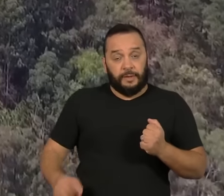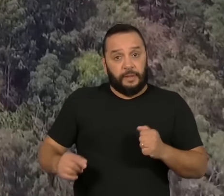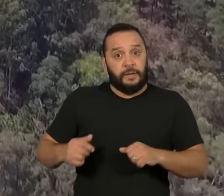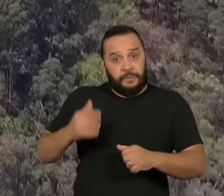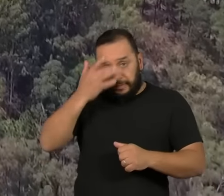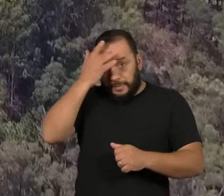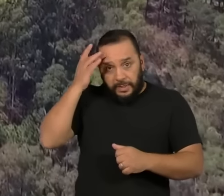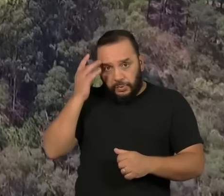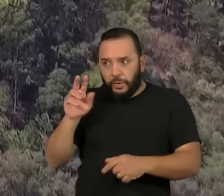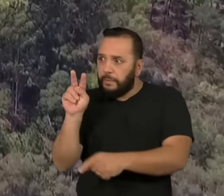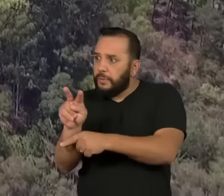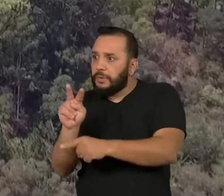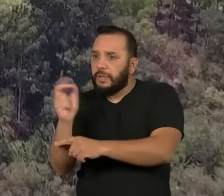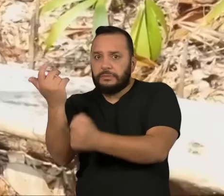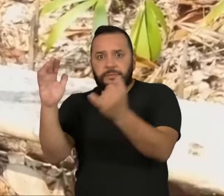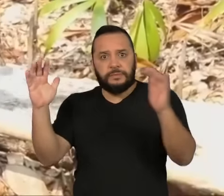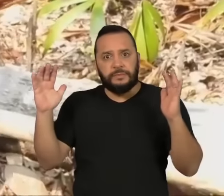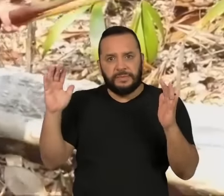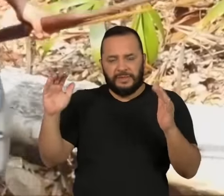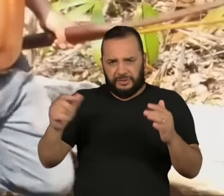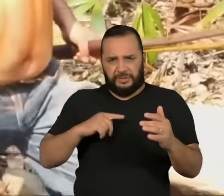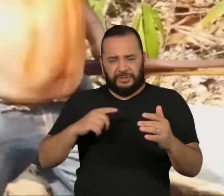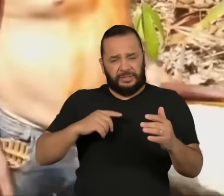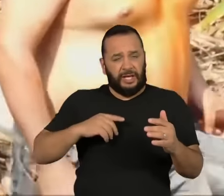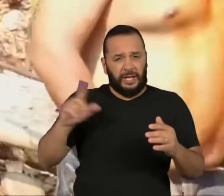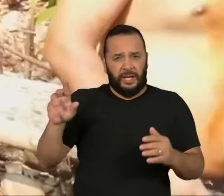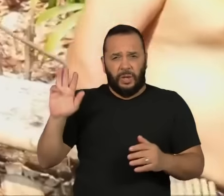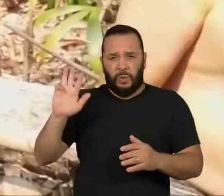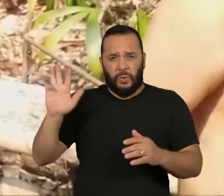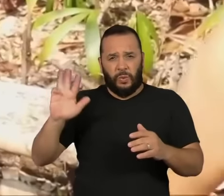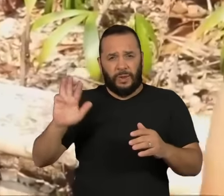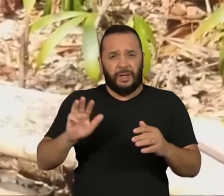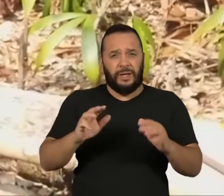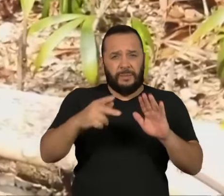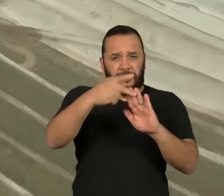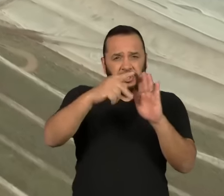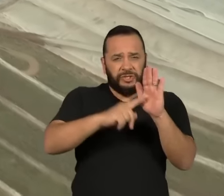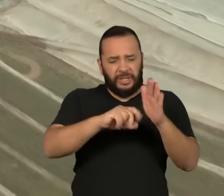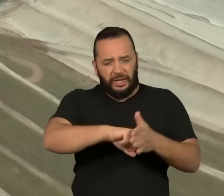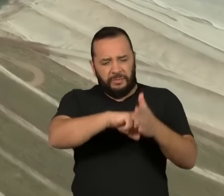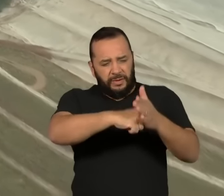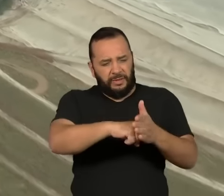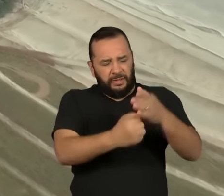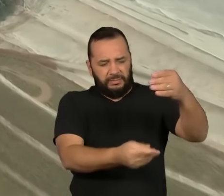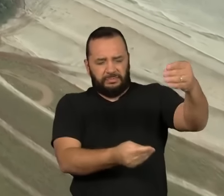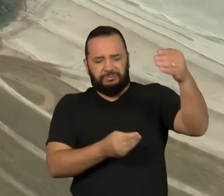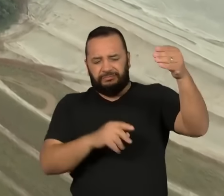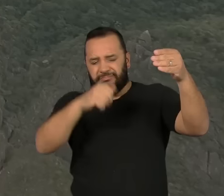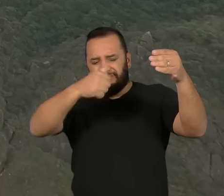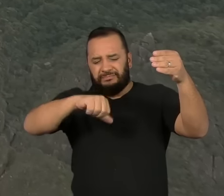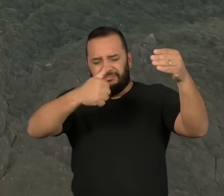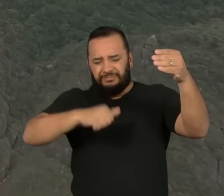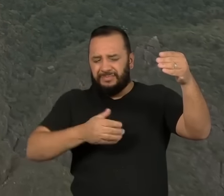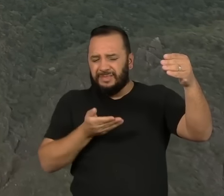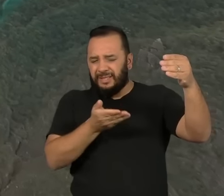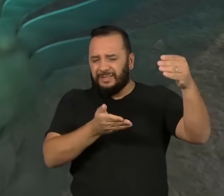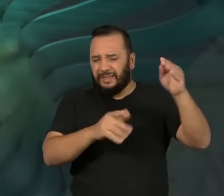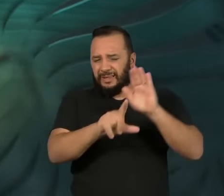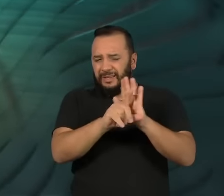Ambientalistas analisam os vetos feitos pelo presidente Lula ao projeto que ameaça as leis de preservação da